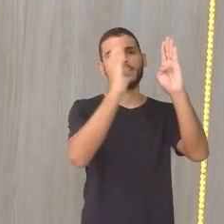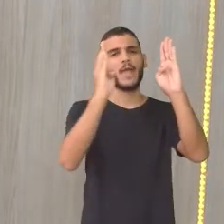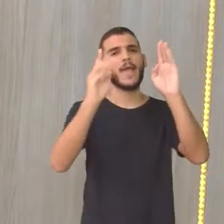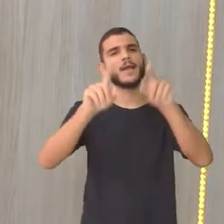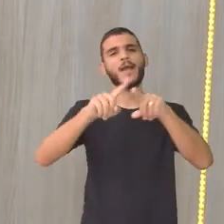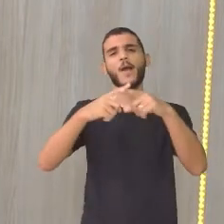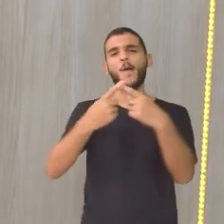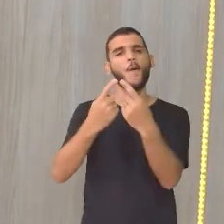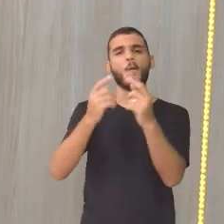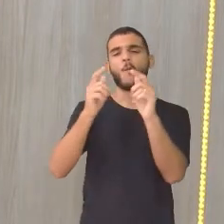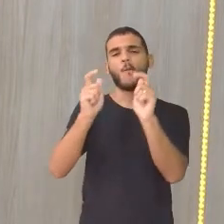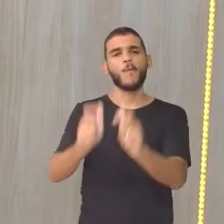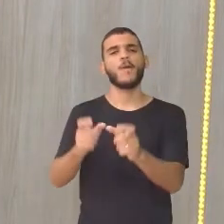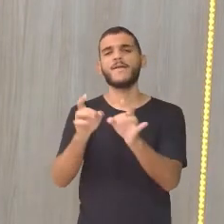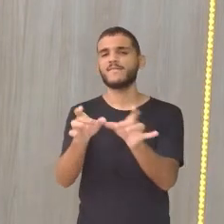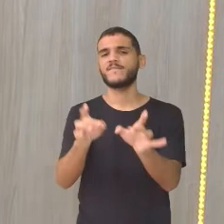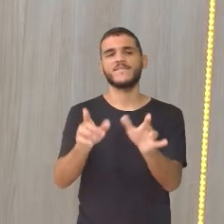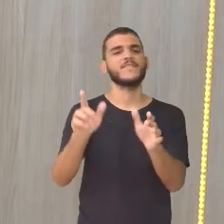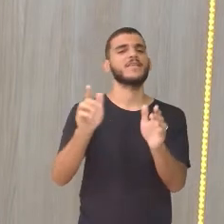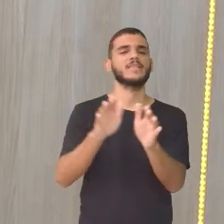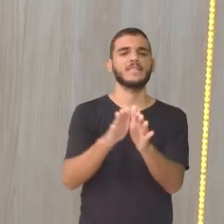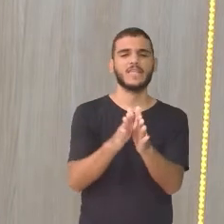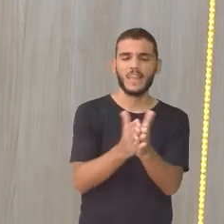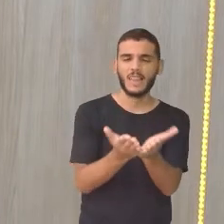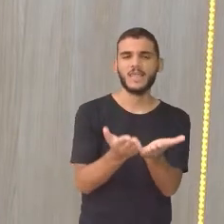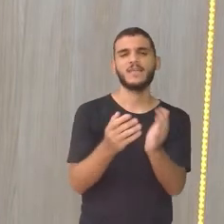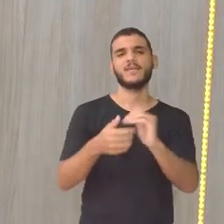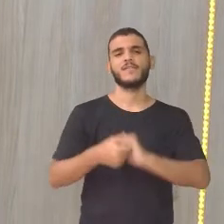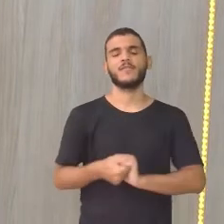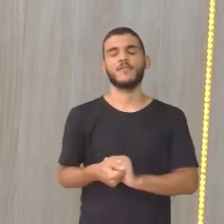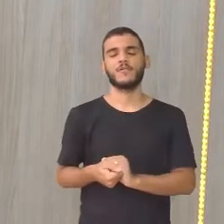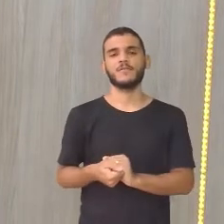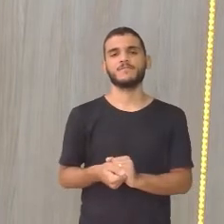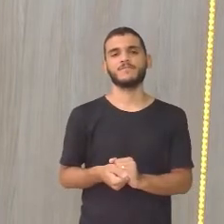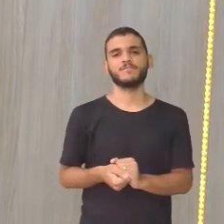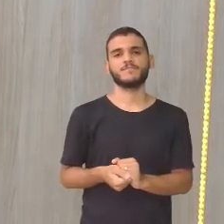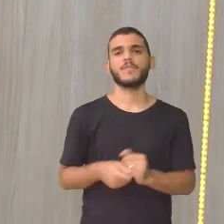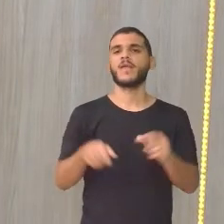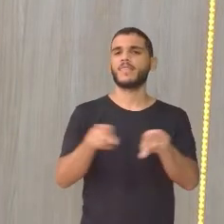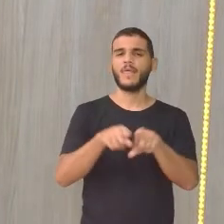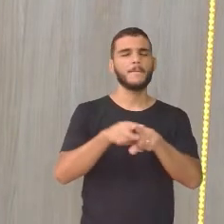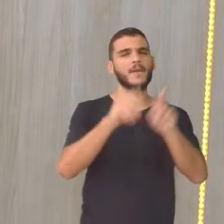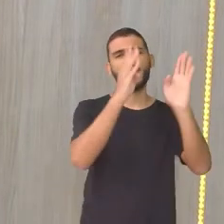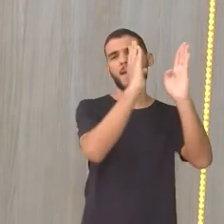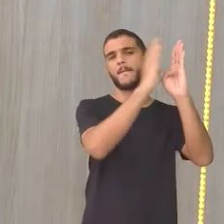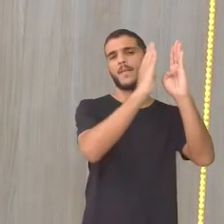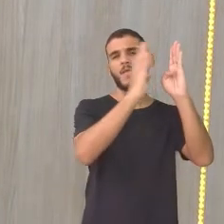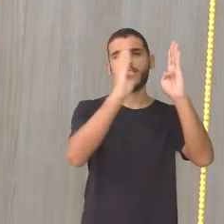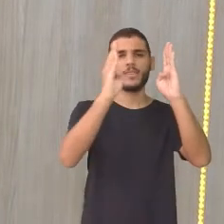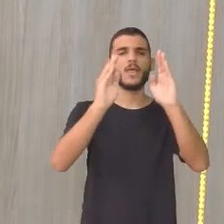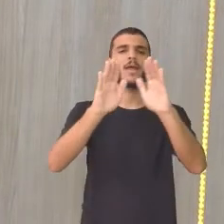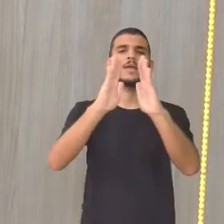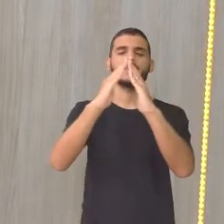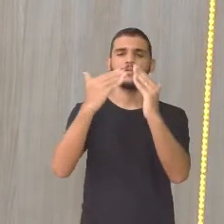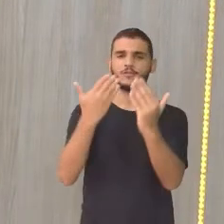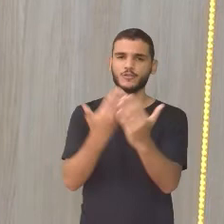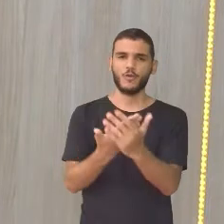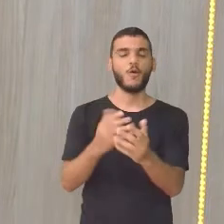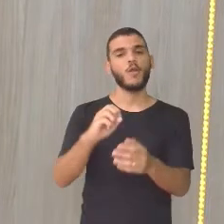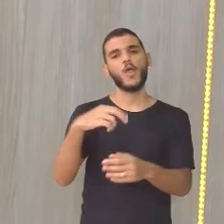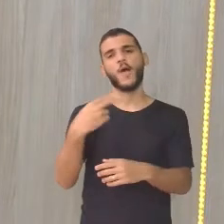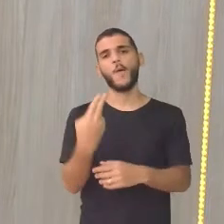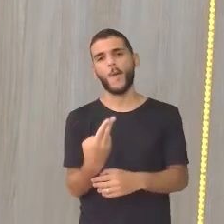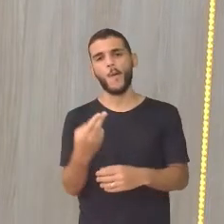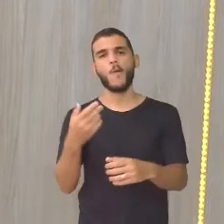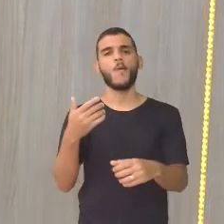livraria. Eu incentivo vocês a irem na biblioteca da escola de vocês, entrarem no site da